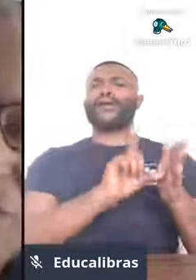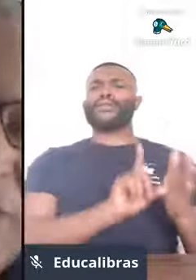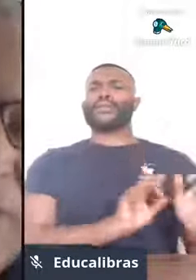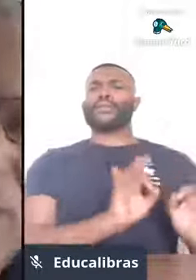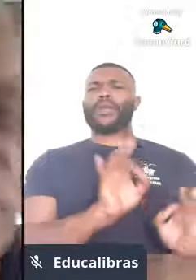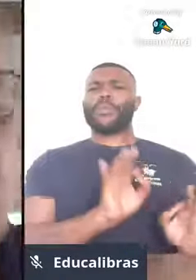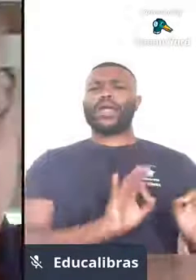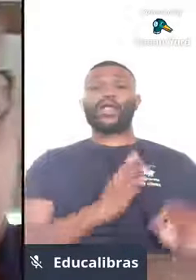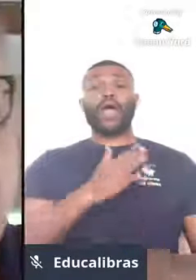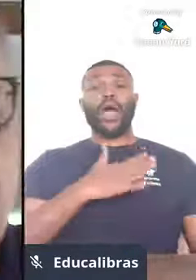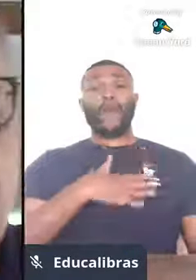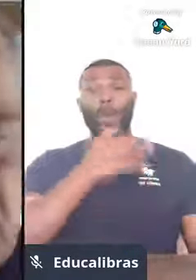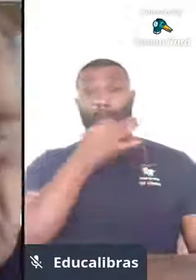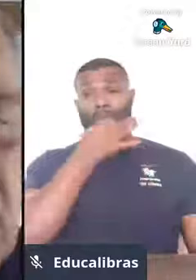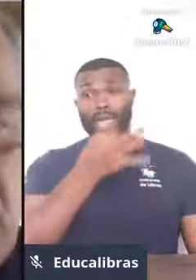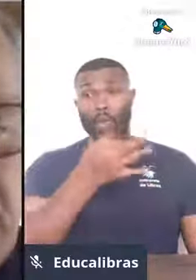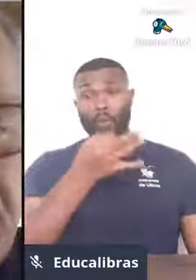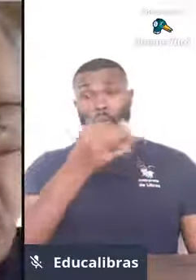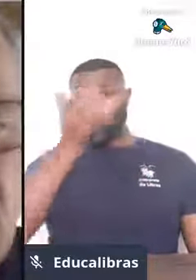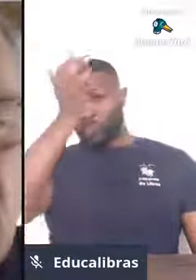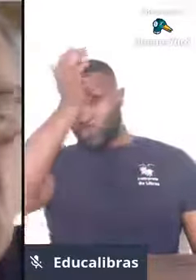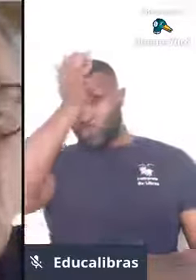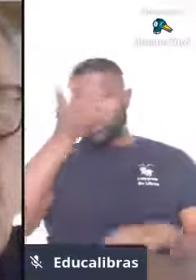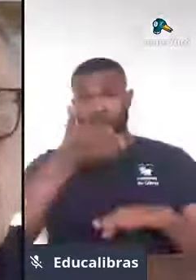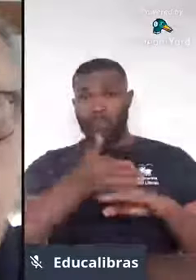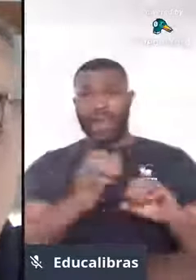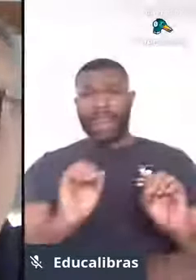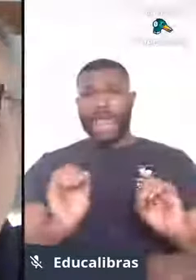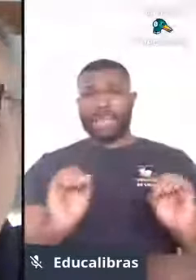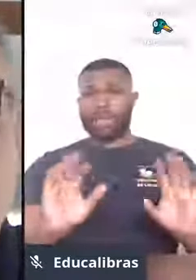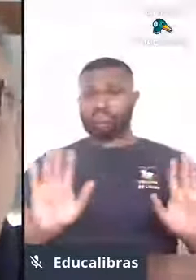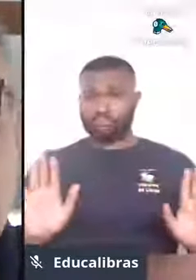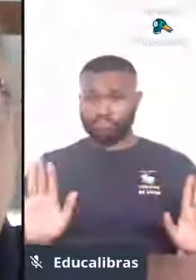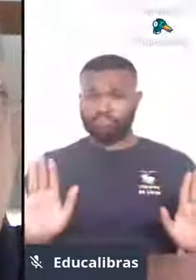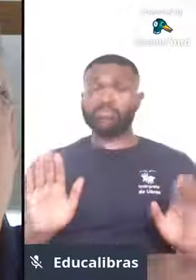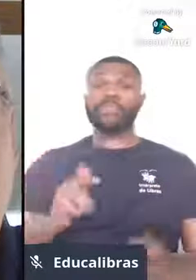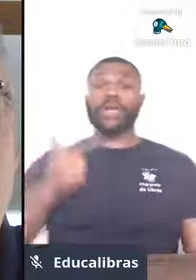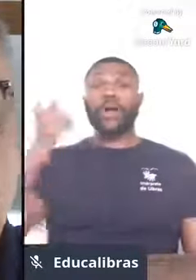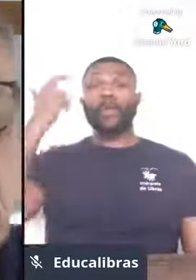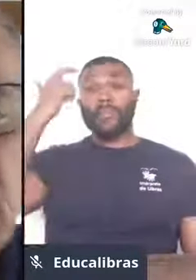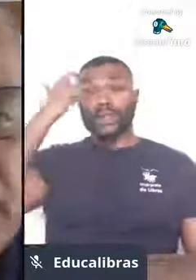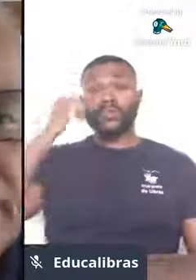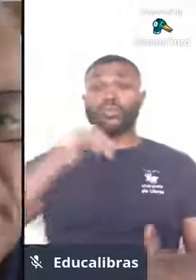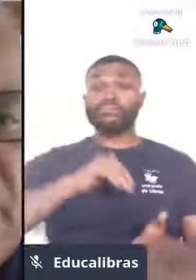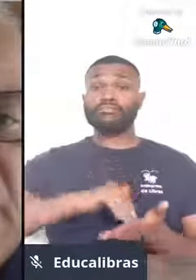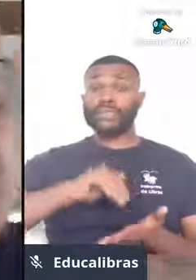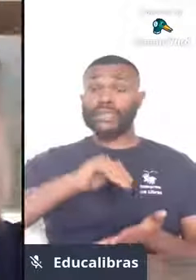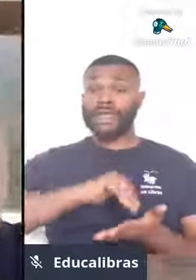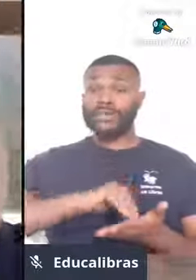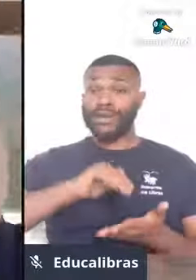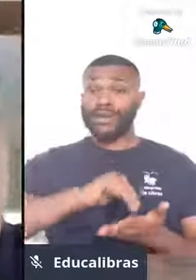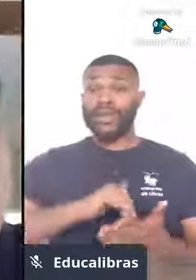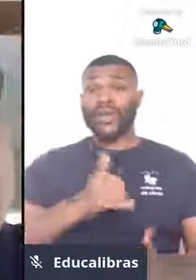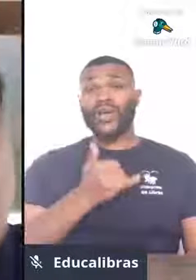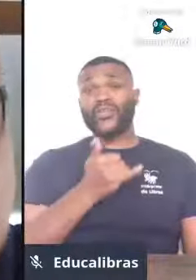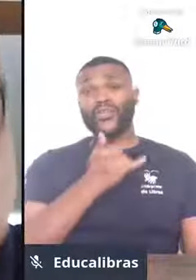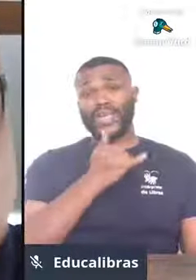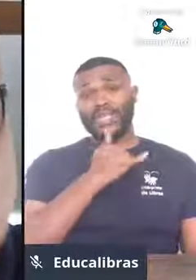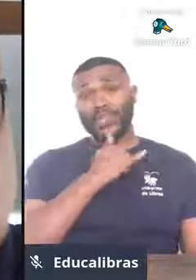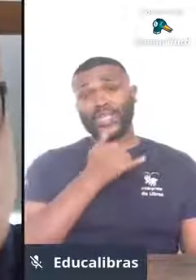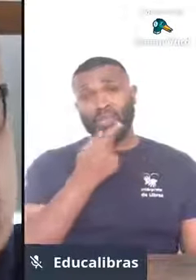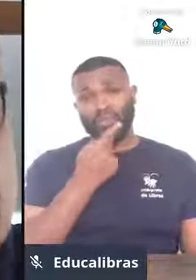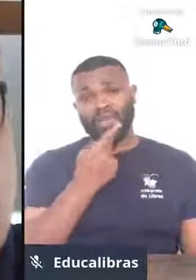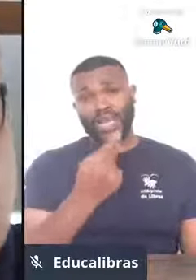teve a intervenção dele. Eu acho que a secretaria, infelizmente, eu tenho que dizer isso,